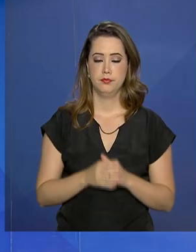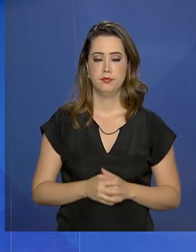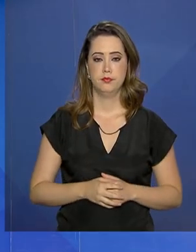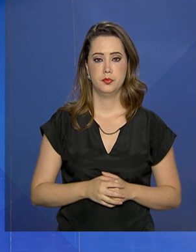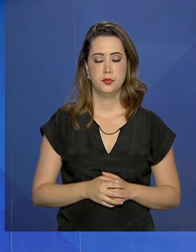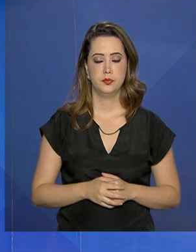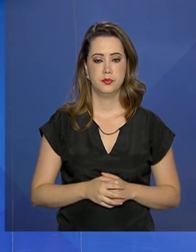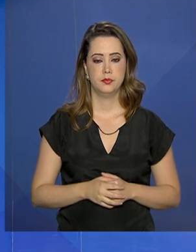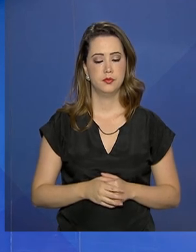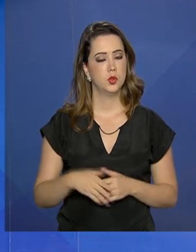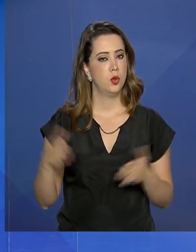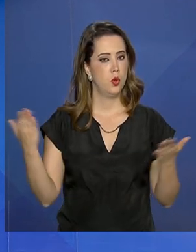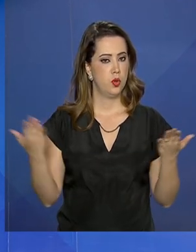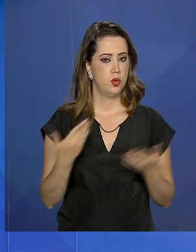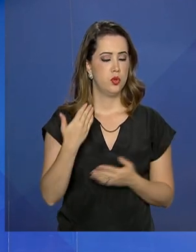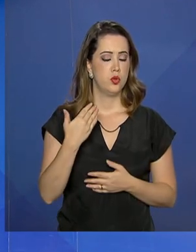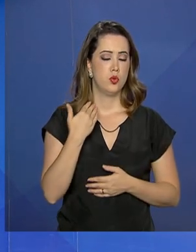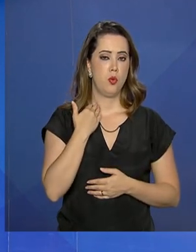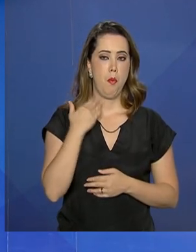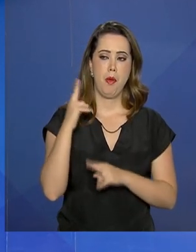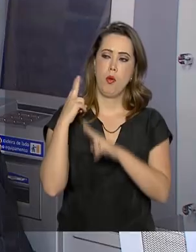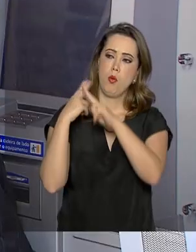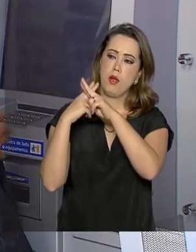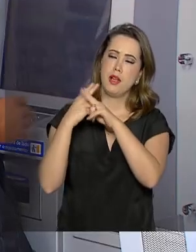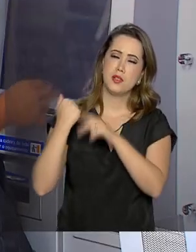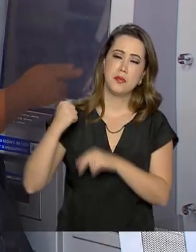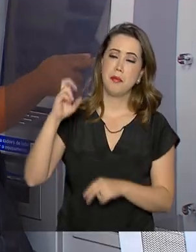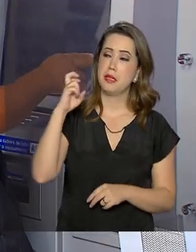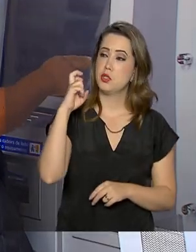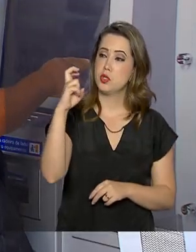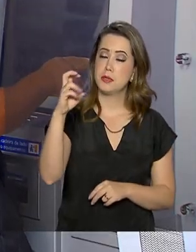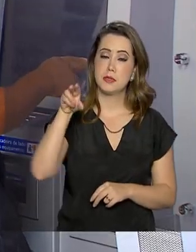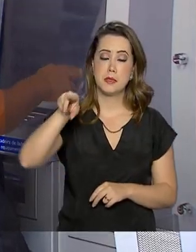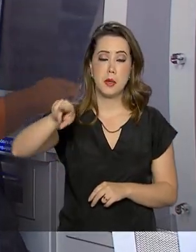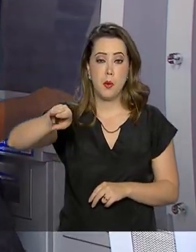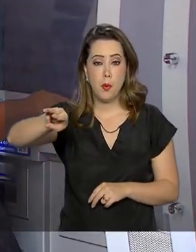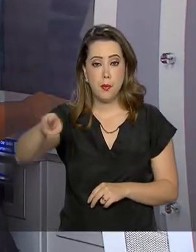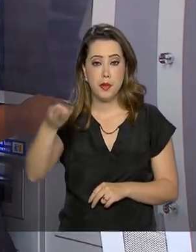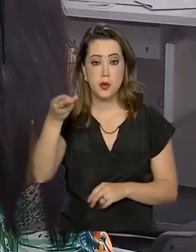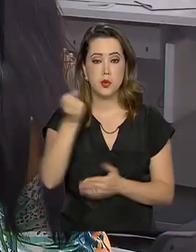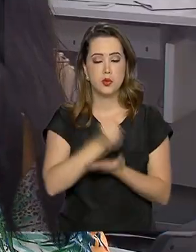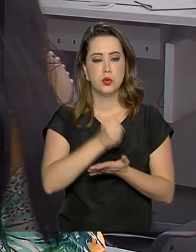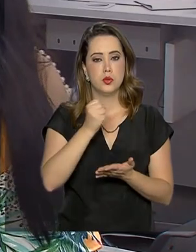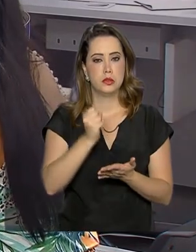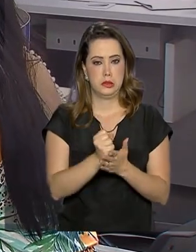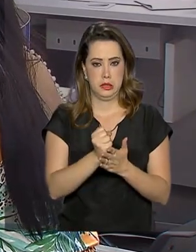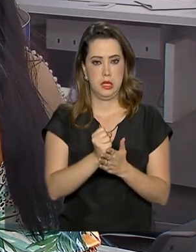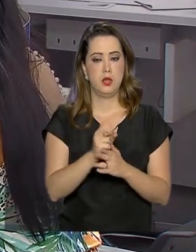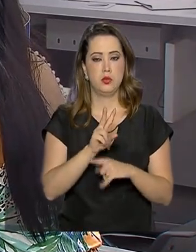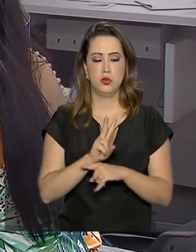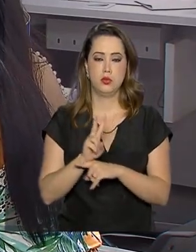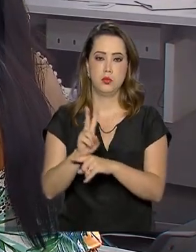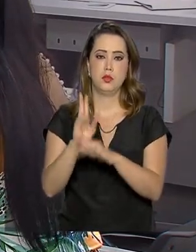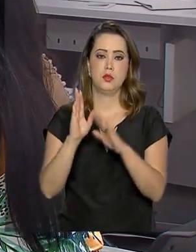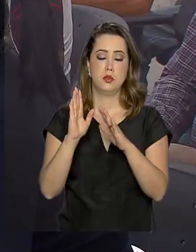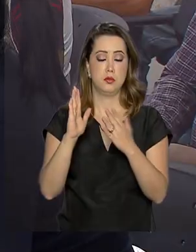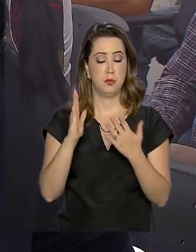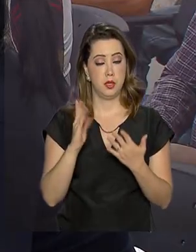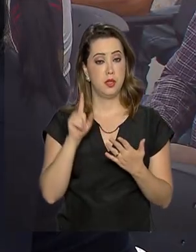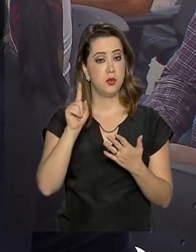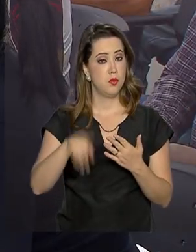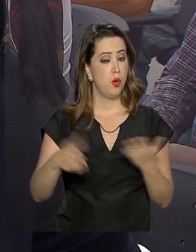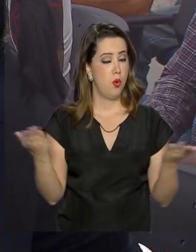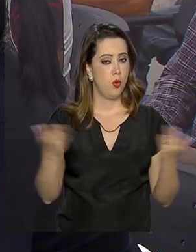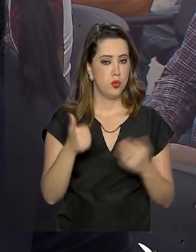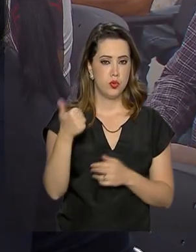hoje a caixa tem mais de 5 milhões e 200 mil contratos de crédito aproximadamente 11% deles